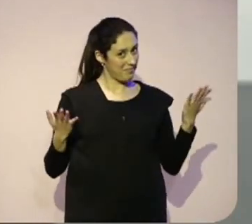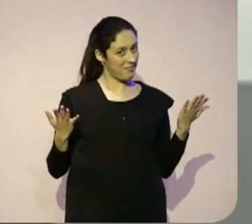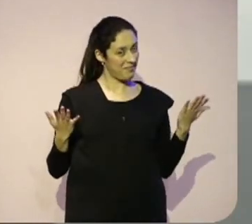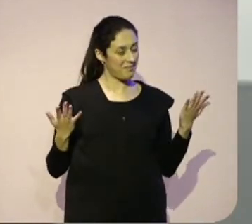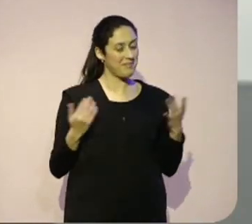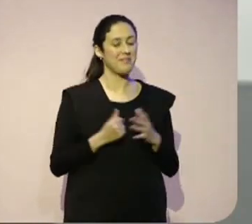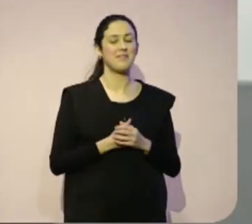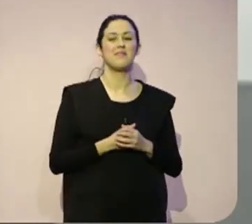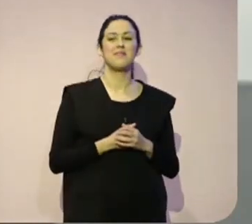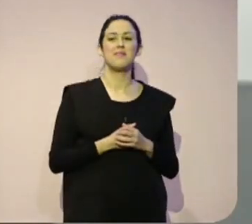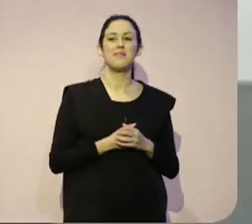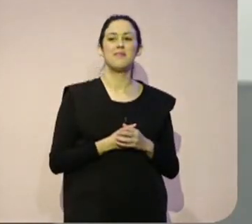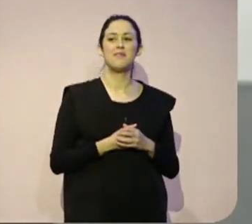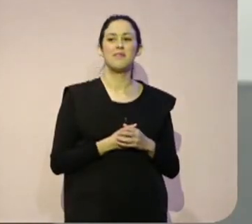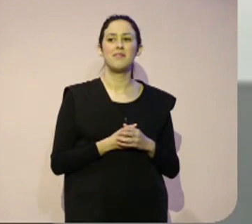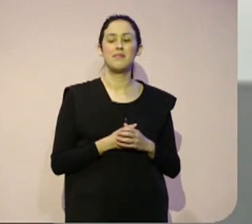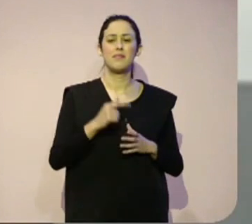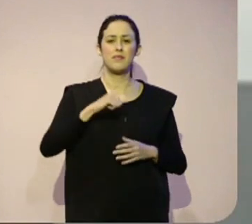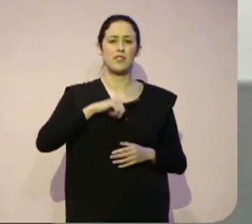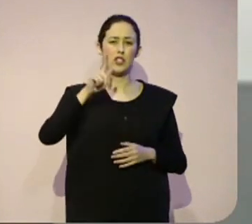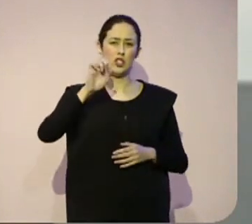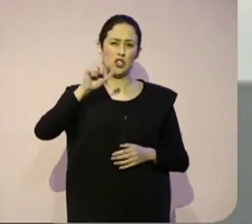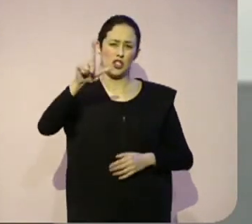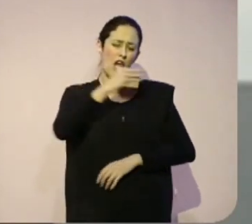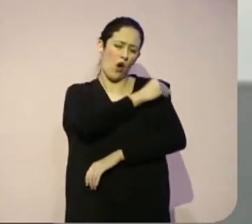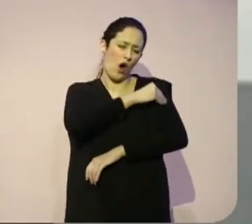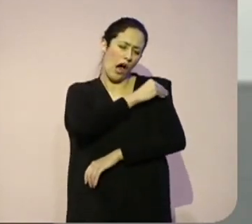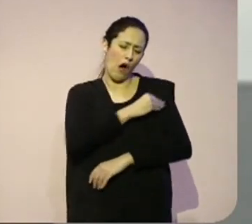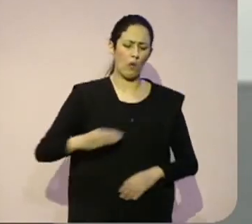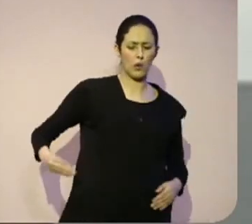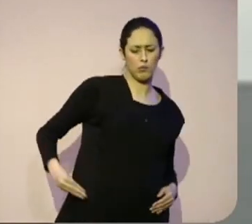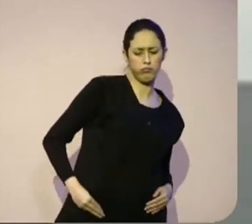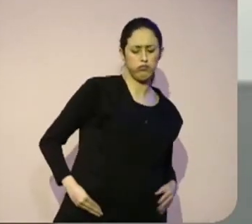Encheu, tem 2 de um lado, tem 2 do outro.